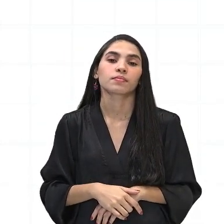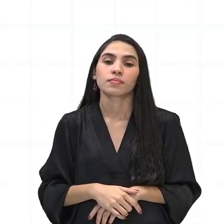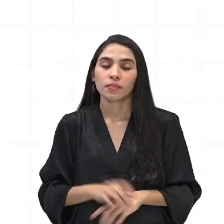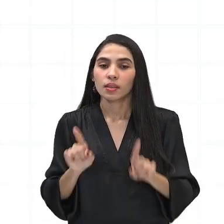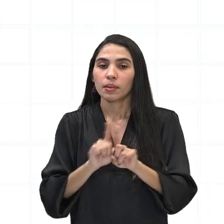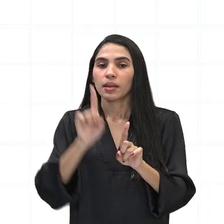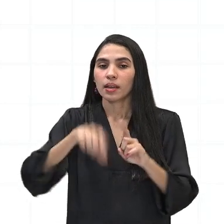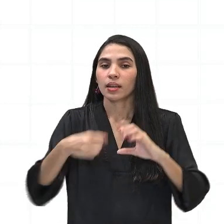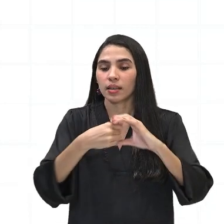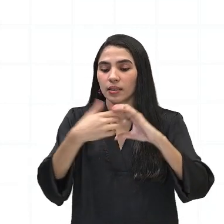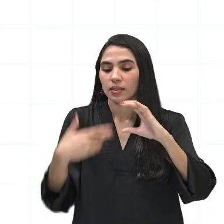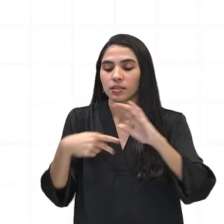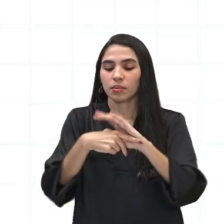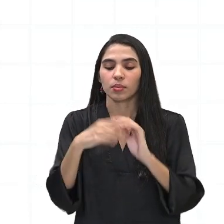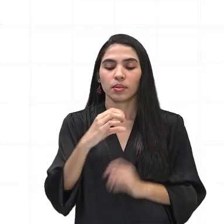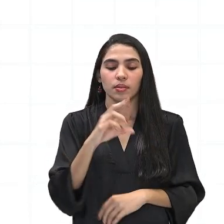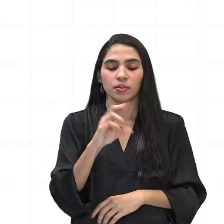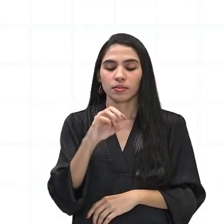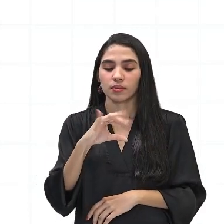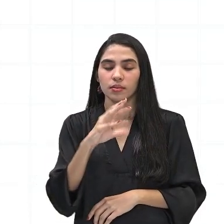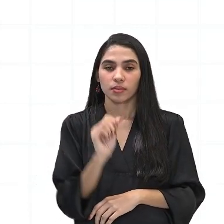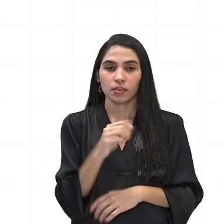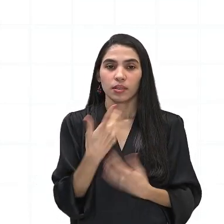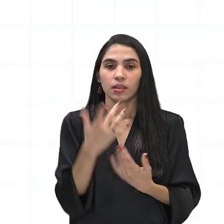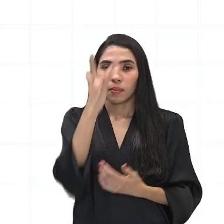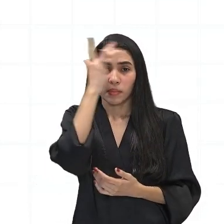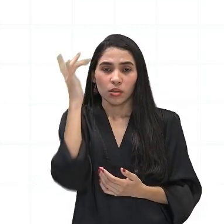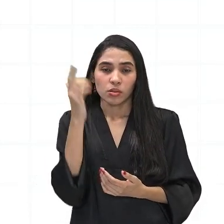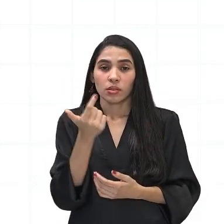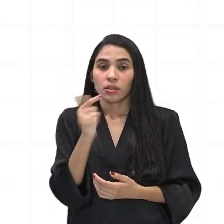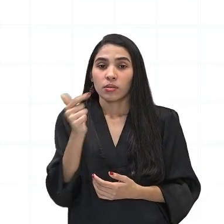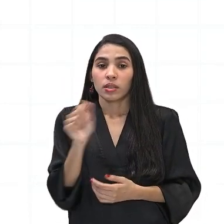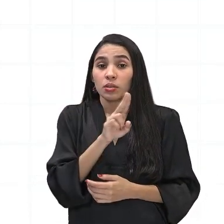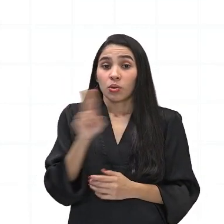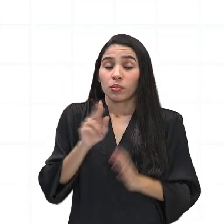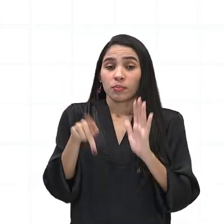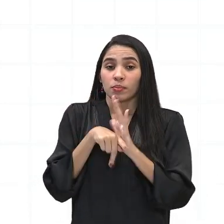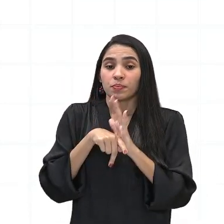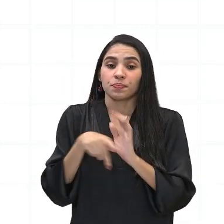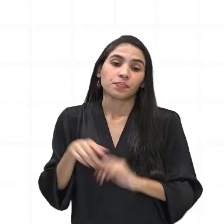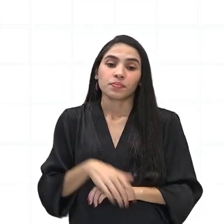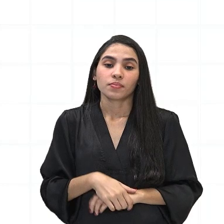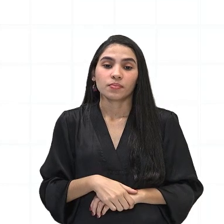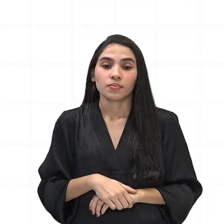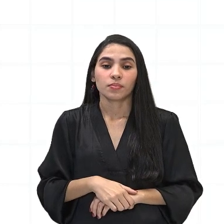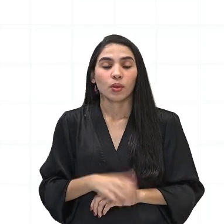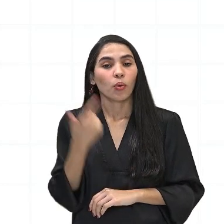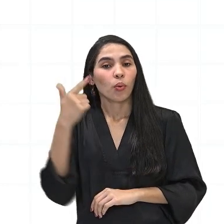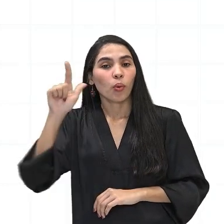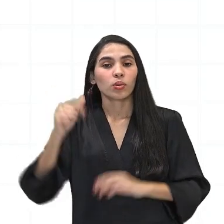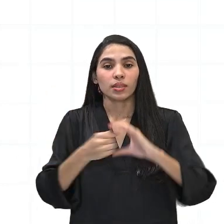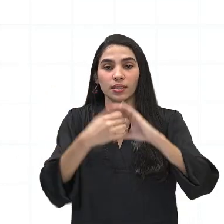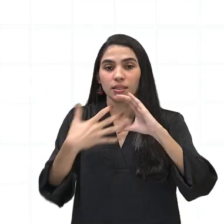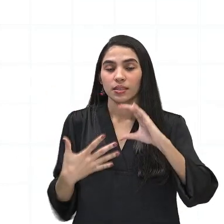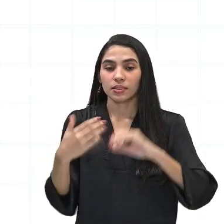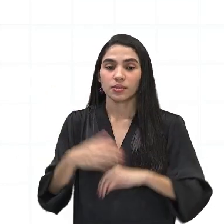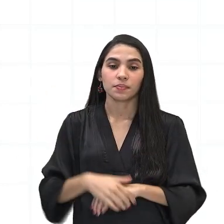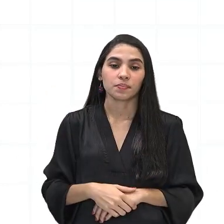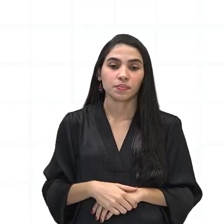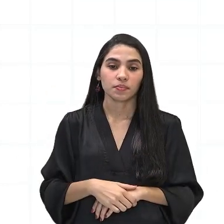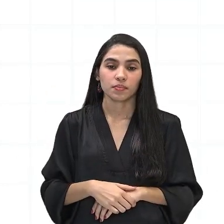que, né, nos faça bem, é algo que é comum, né? Você pode fazer isso, é algo que muitas pessoas podem fazer,